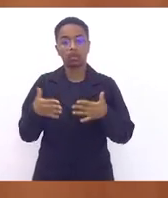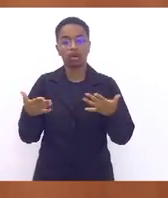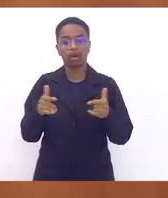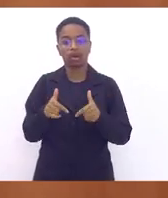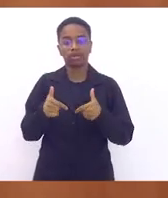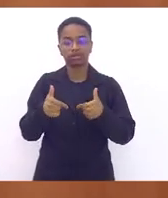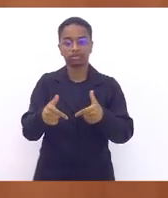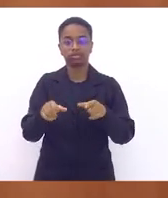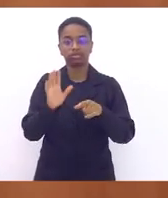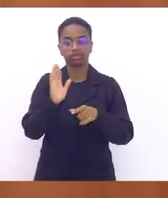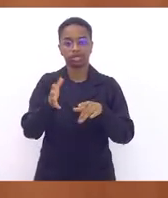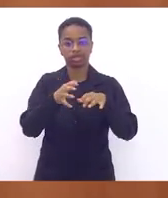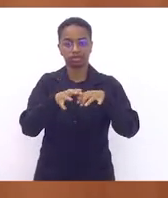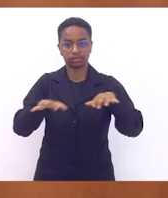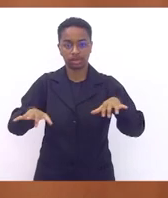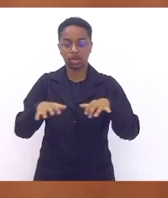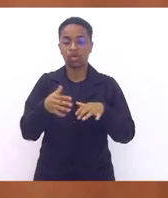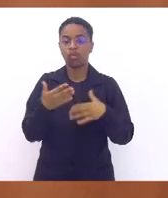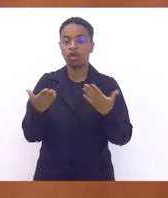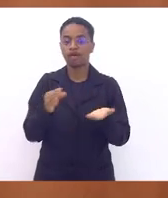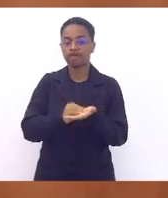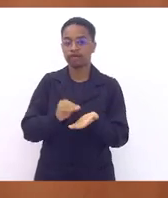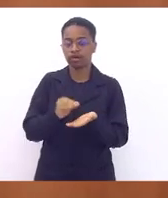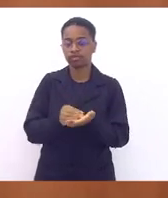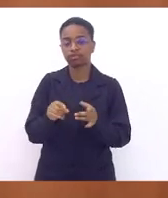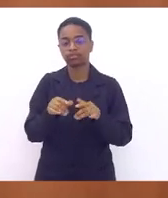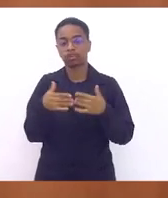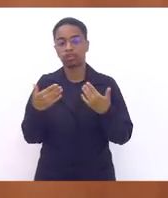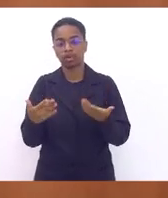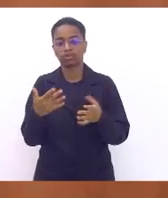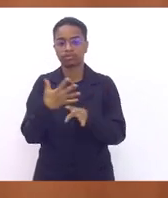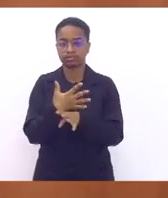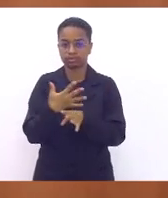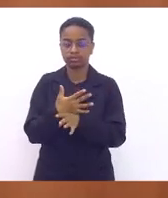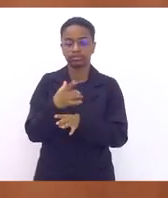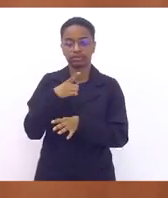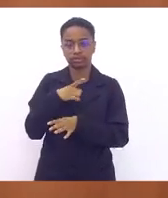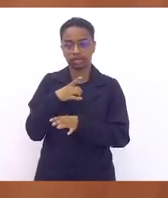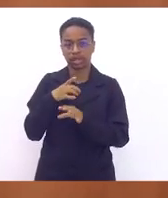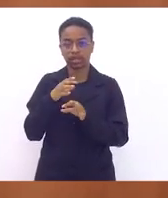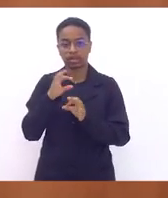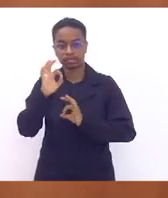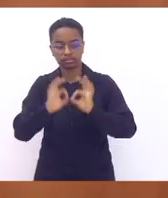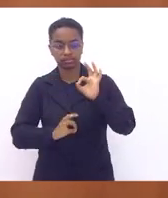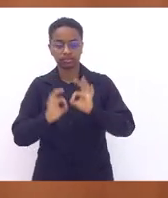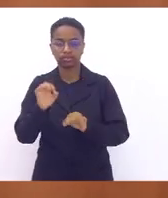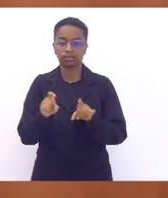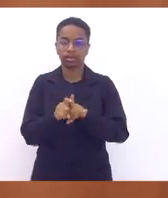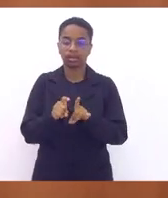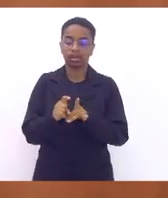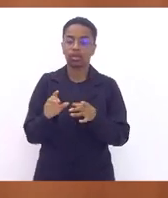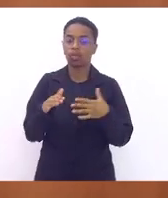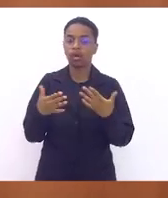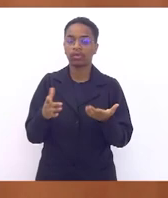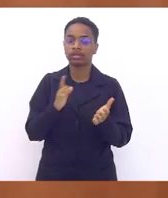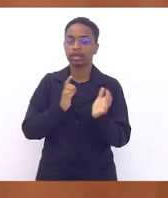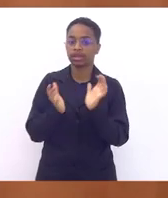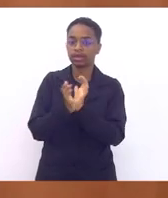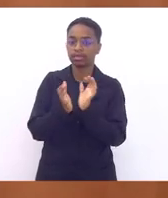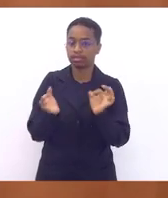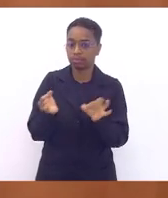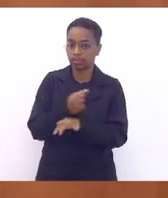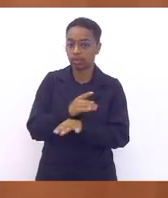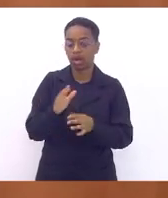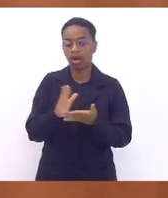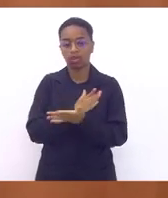estão descentralizadas, quais não estão, quais municípios estão totalmente centralizados, aqueles que têm equipe completa, os que não têm